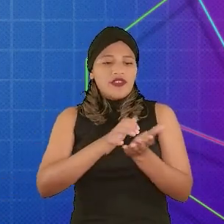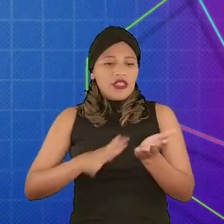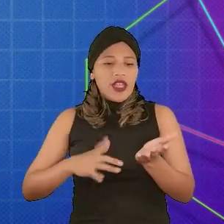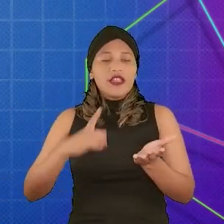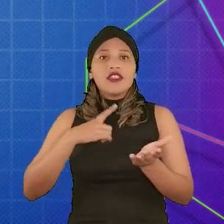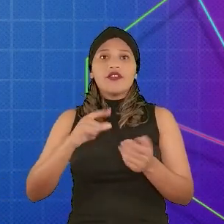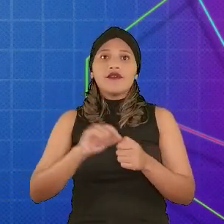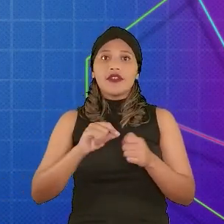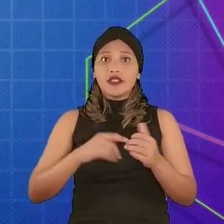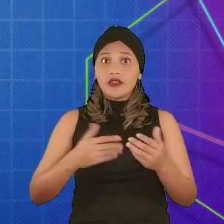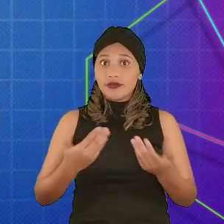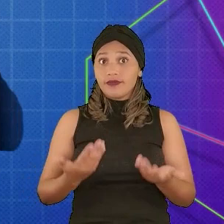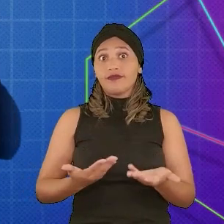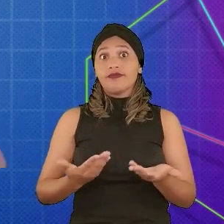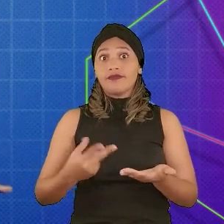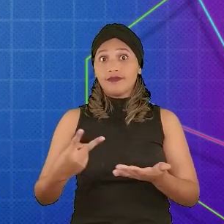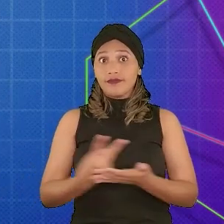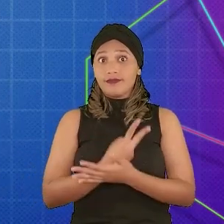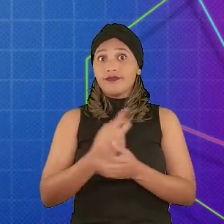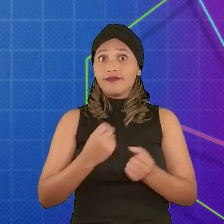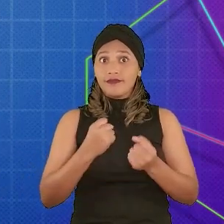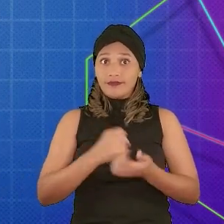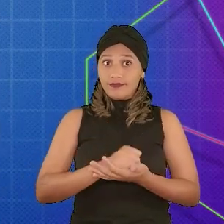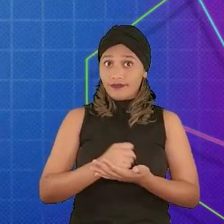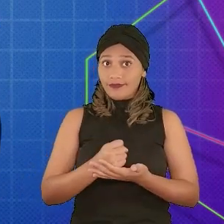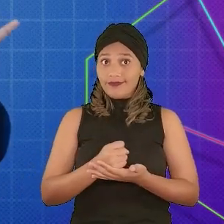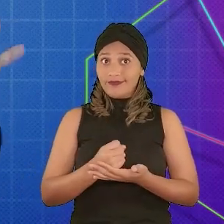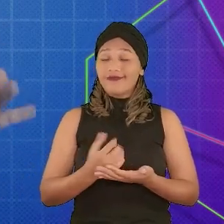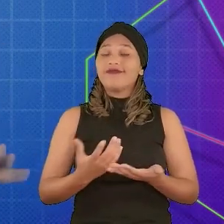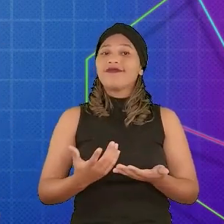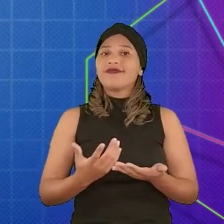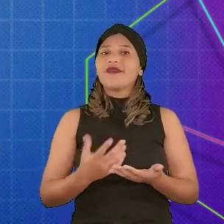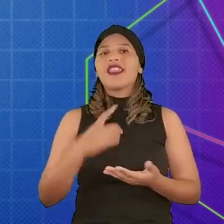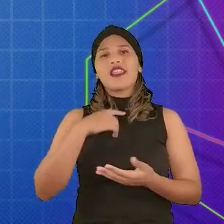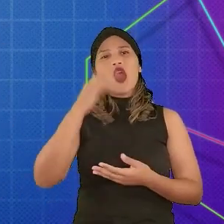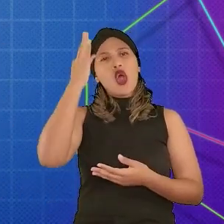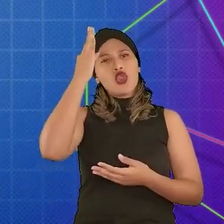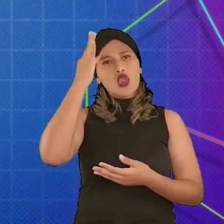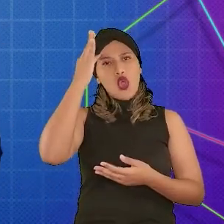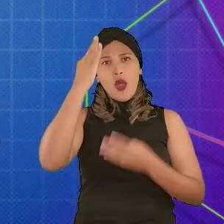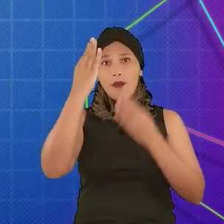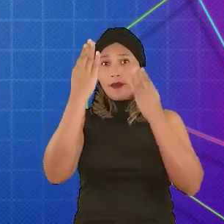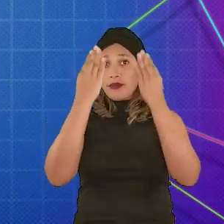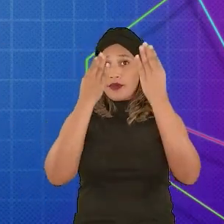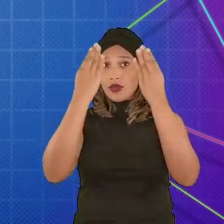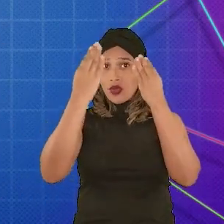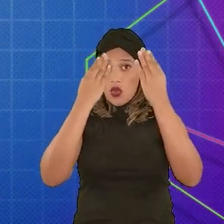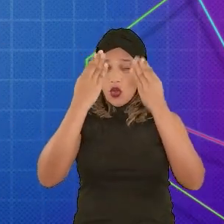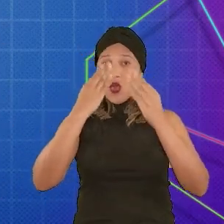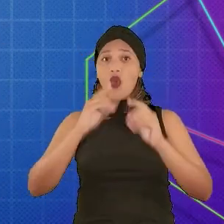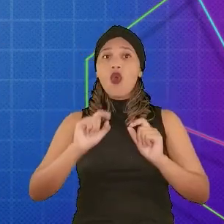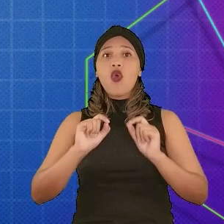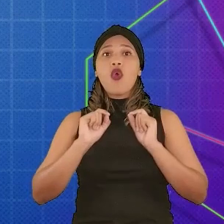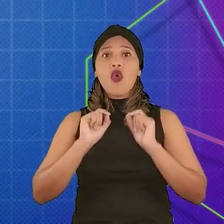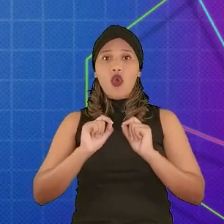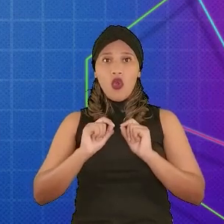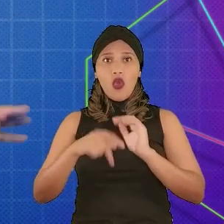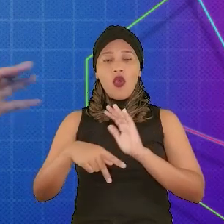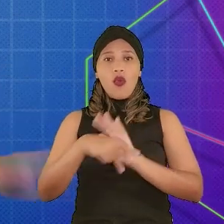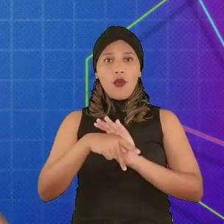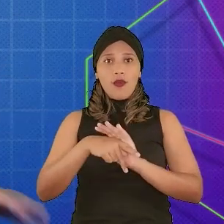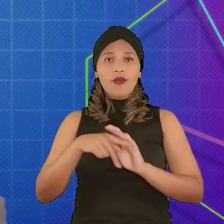que está fazendo. Isso acontece muito nos games. É uma teoria do psicólogo croata